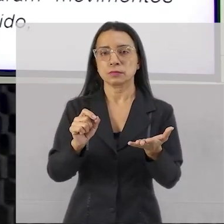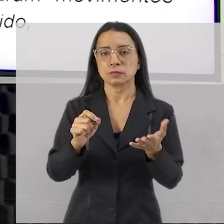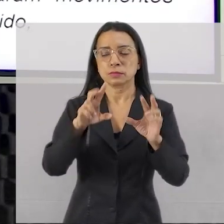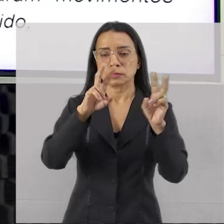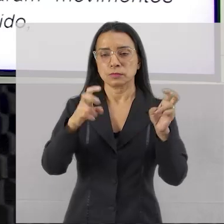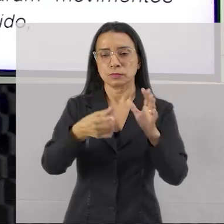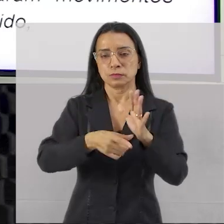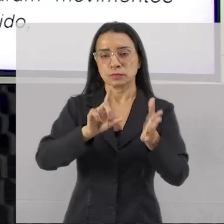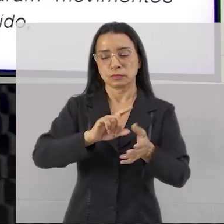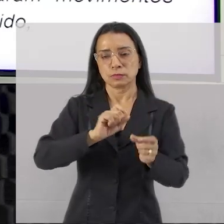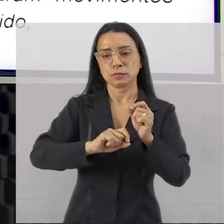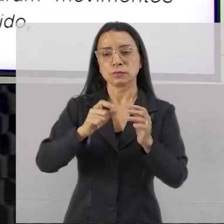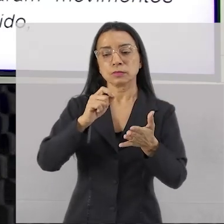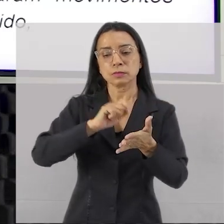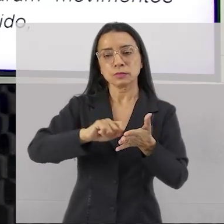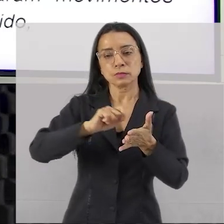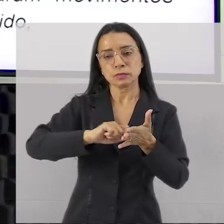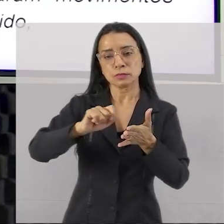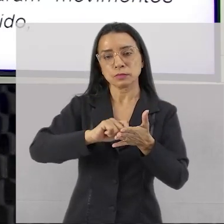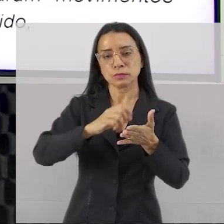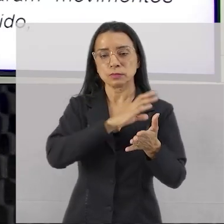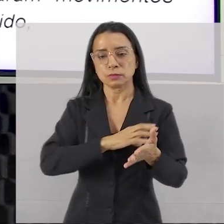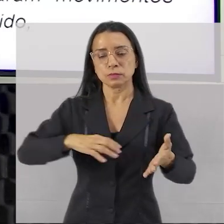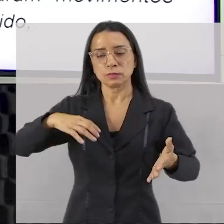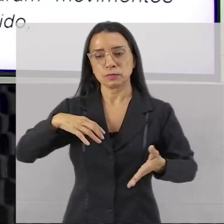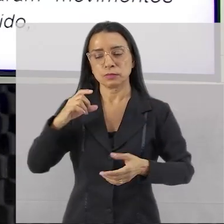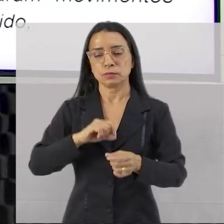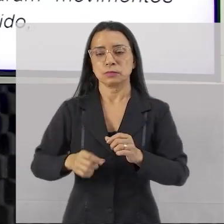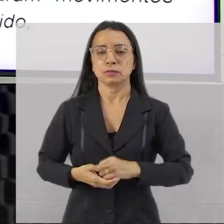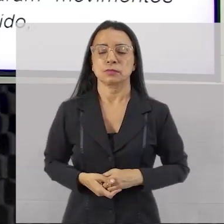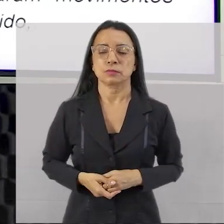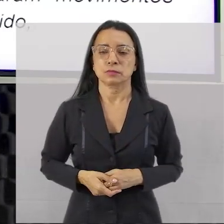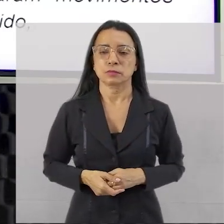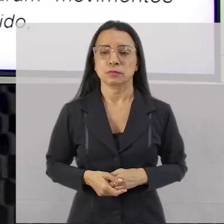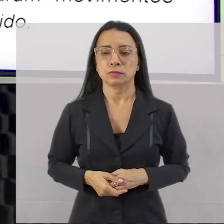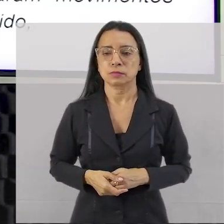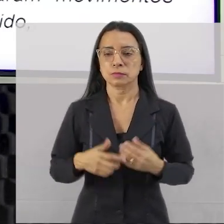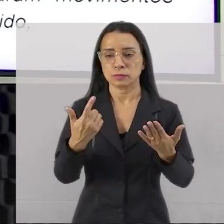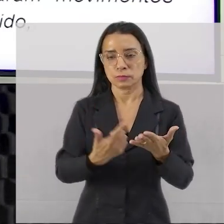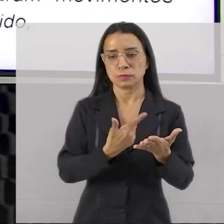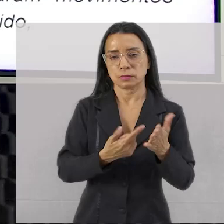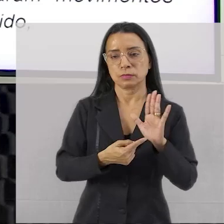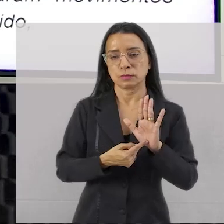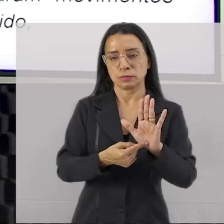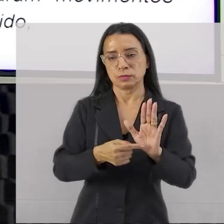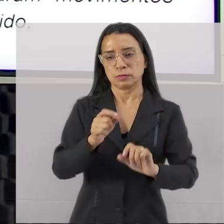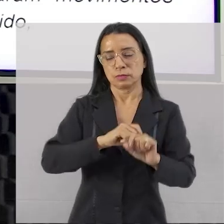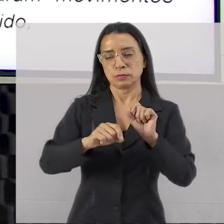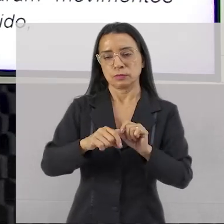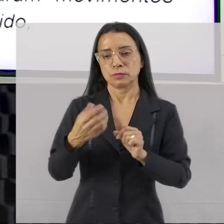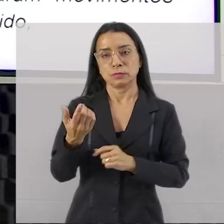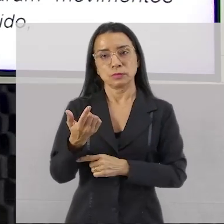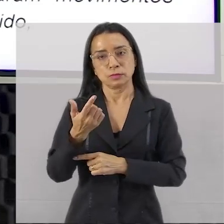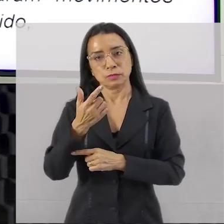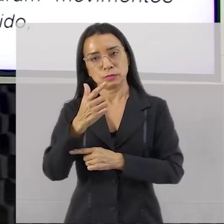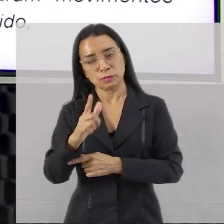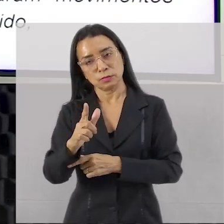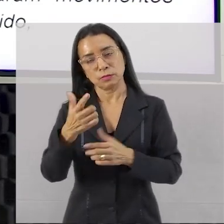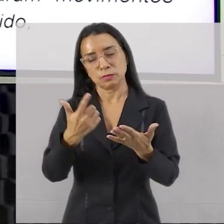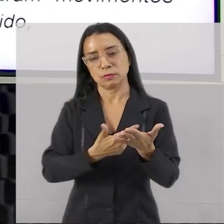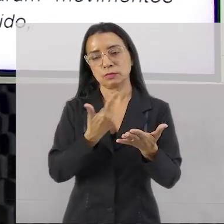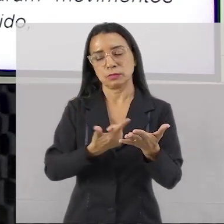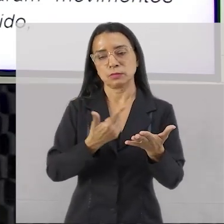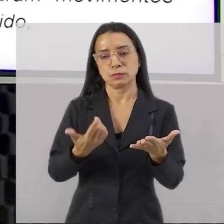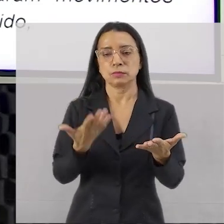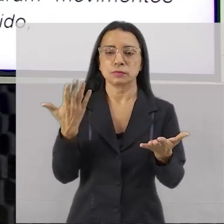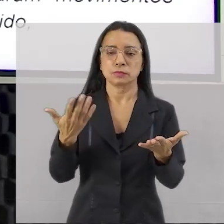escreveu? A escritora brasileira Clarice Lispector, tá? Então, esse livro retrata, como em outros livros da época,